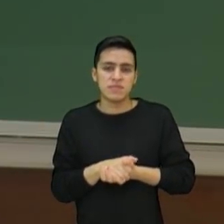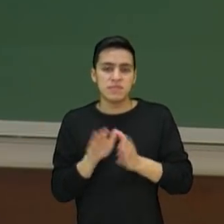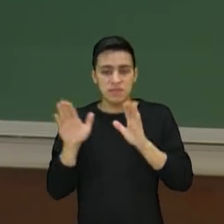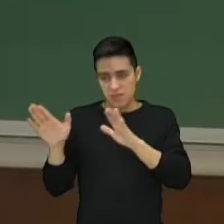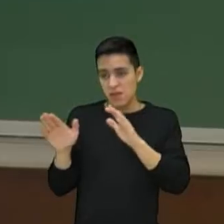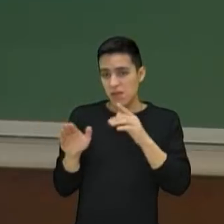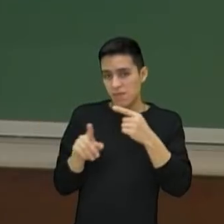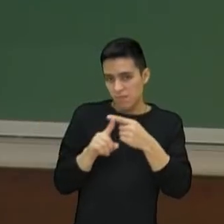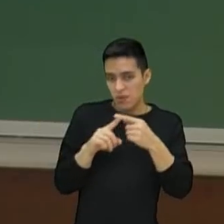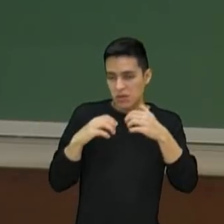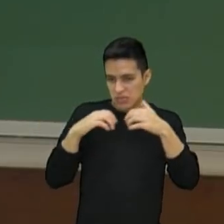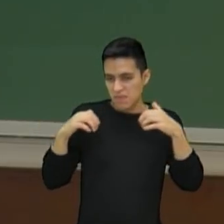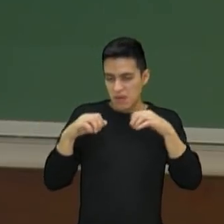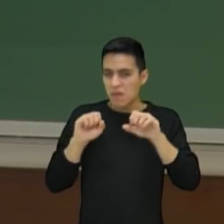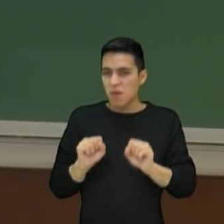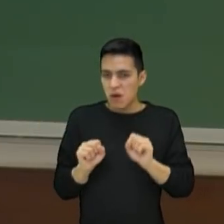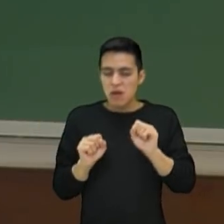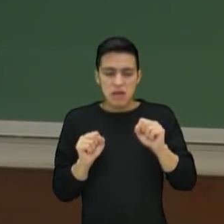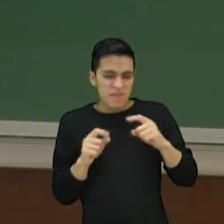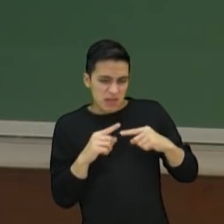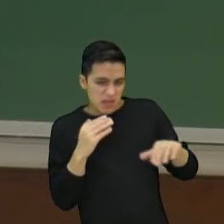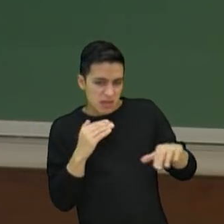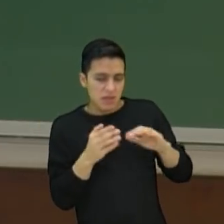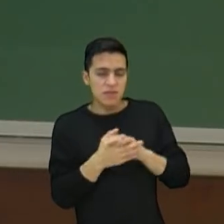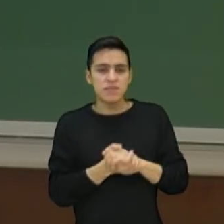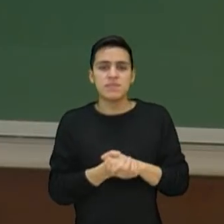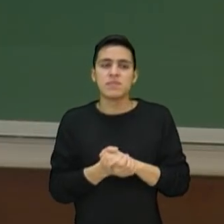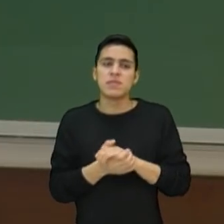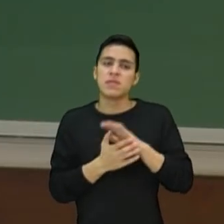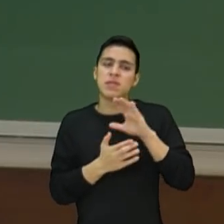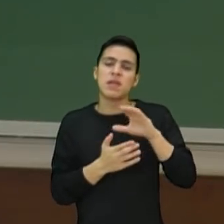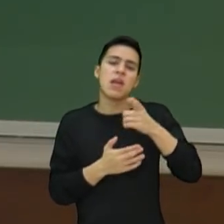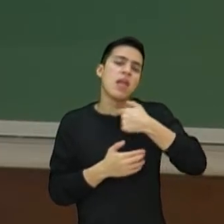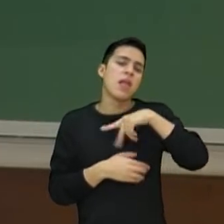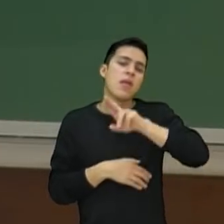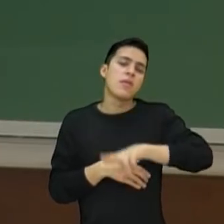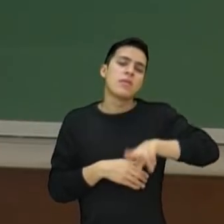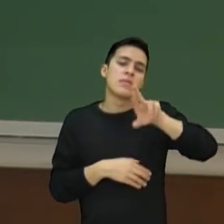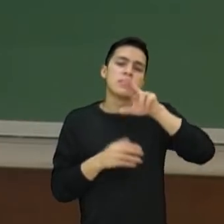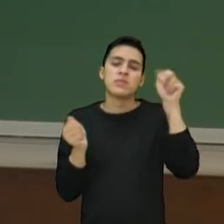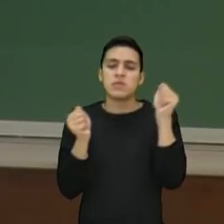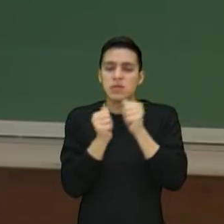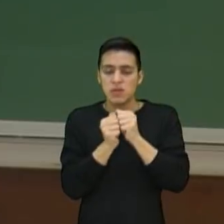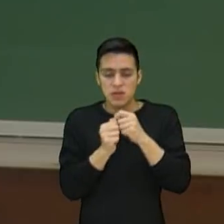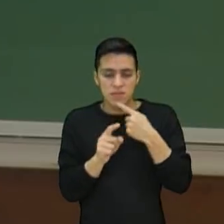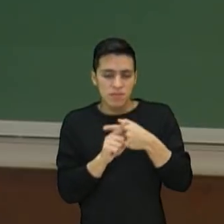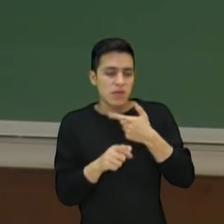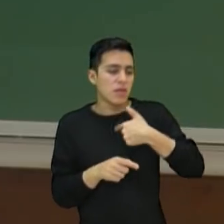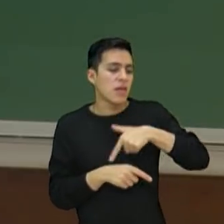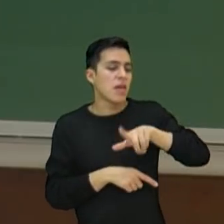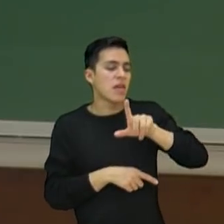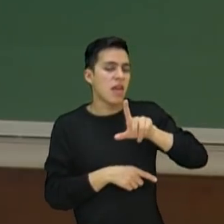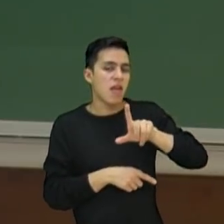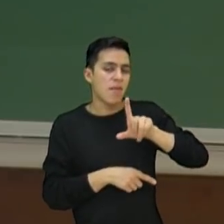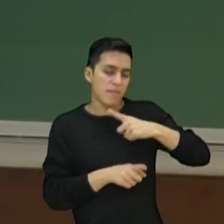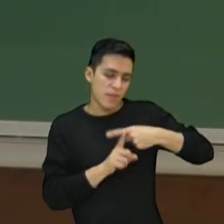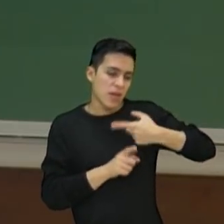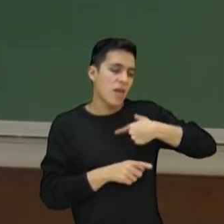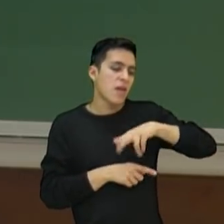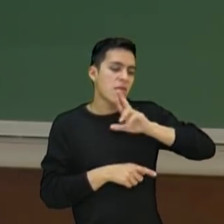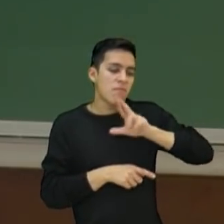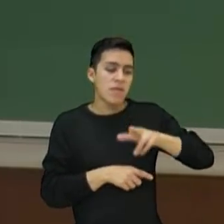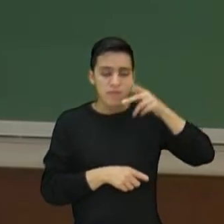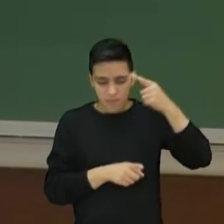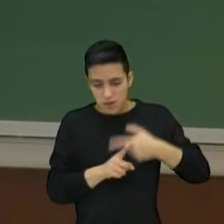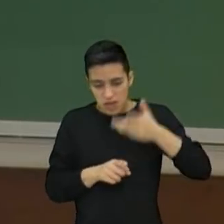esteja correto, que dá para se entender pelo motivo de, né? Eu usaria junto, porque eu respondo, né? Nada já é, a criança nada